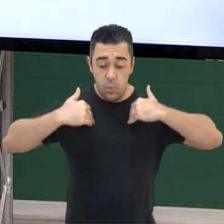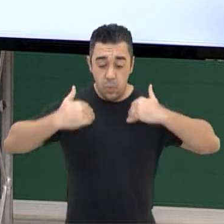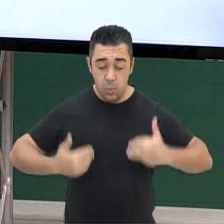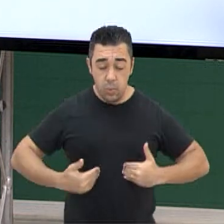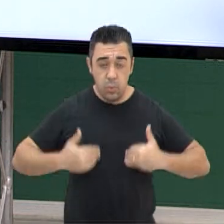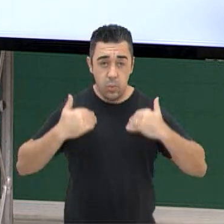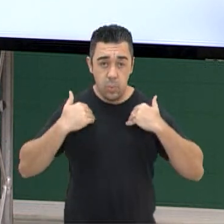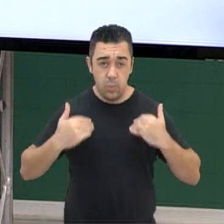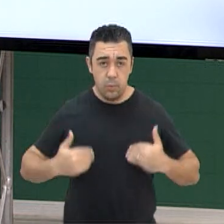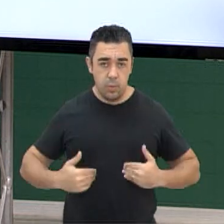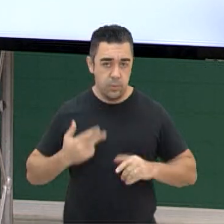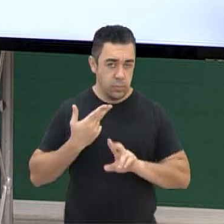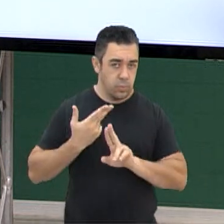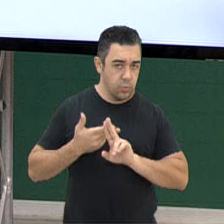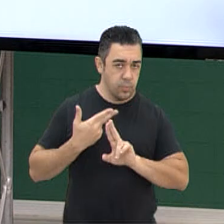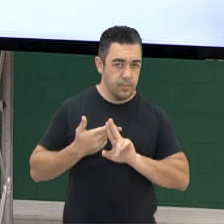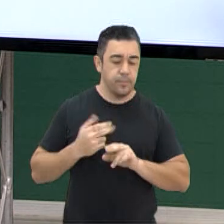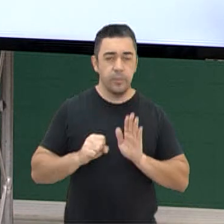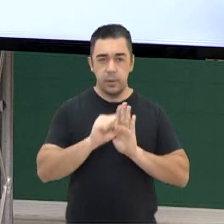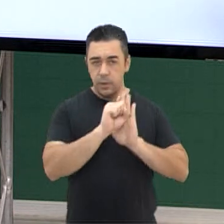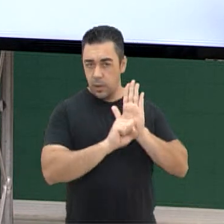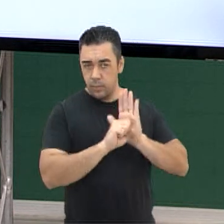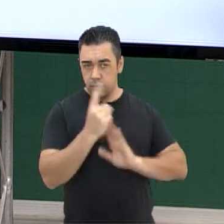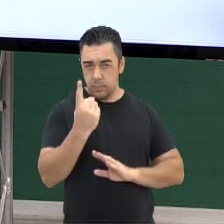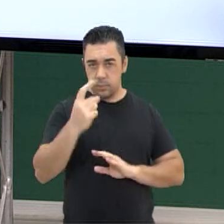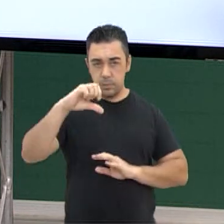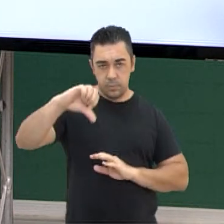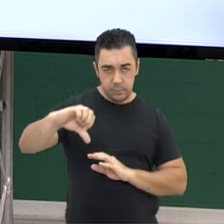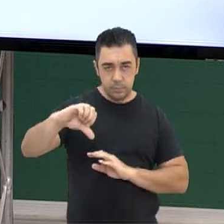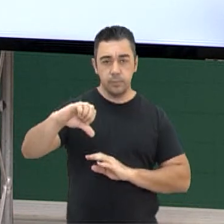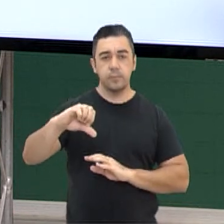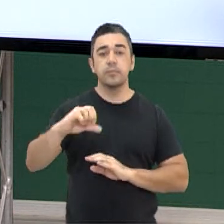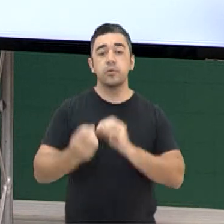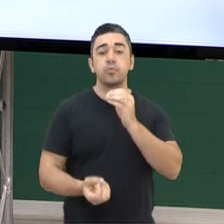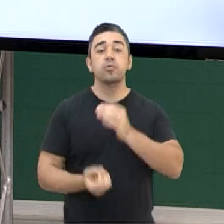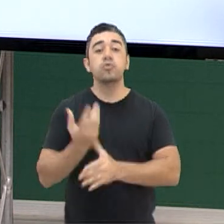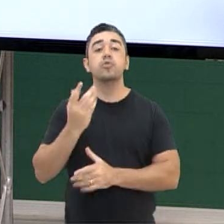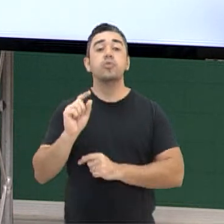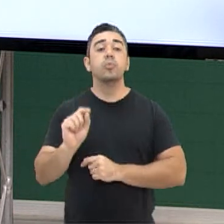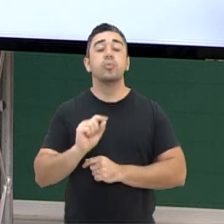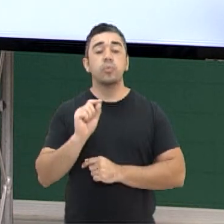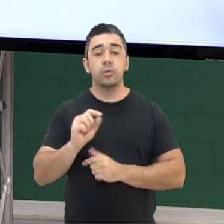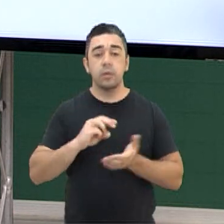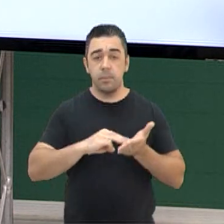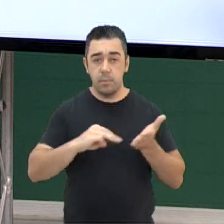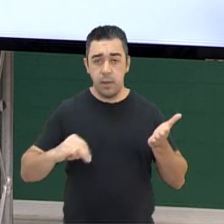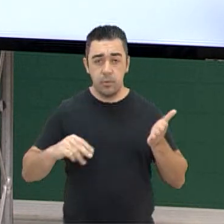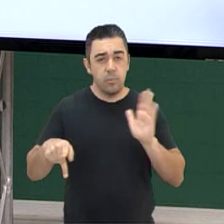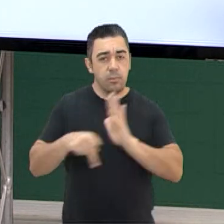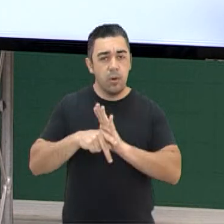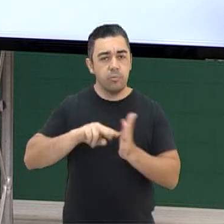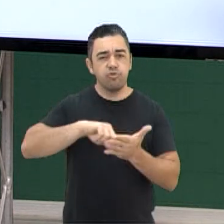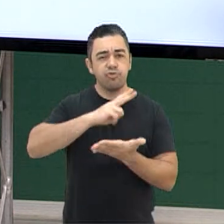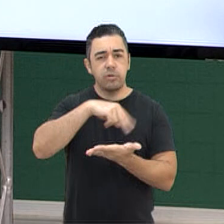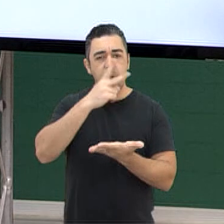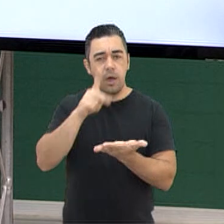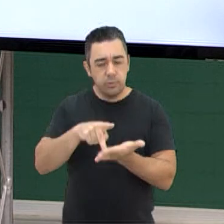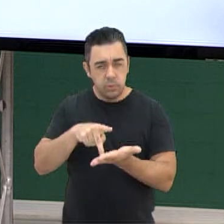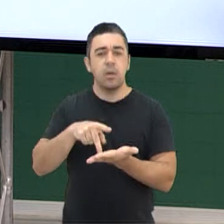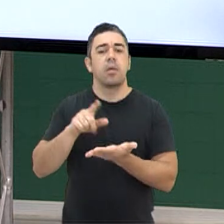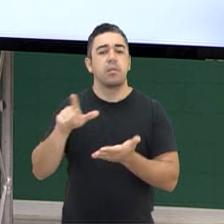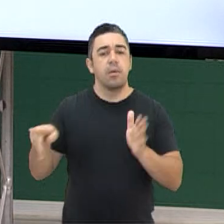corporalidade. Destaca o século XIX, quando nós tivemos o surgimento dos métodos ginásticos no continente